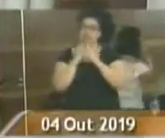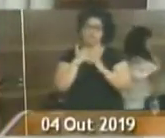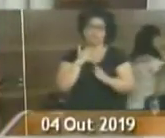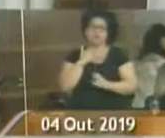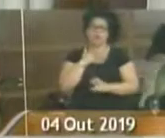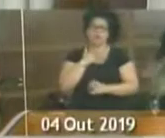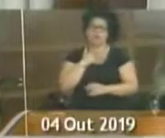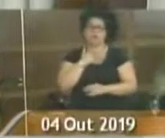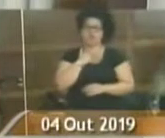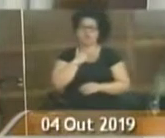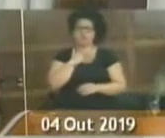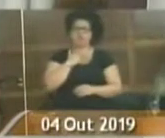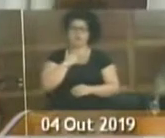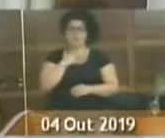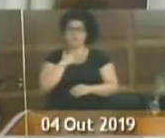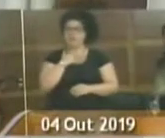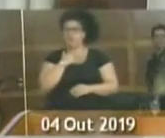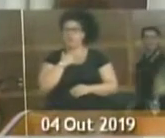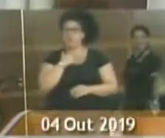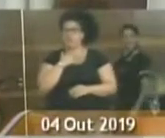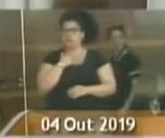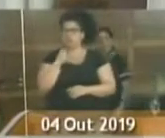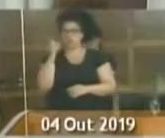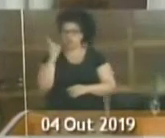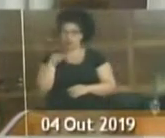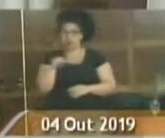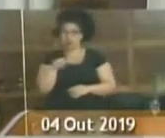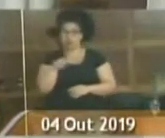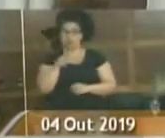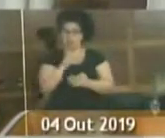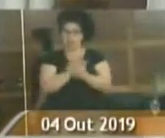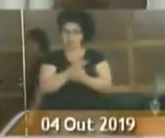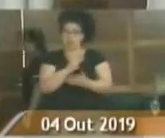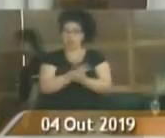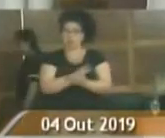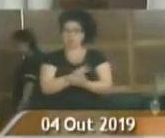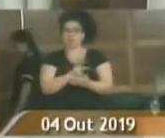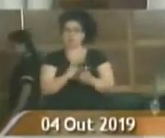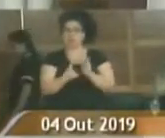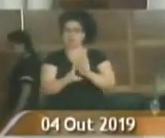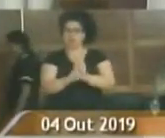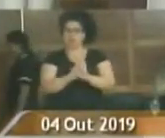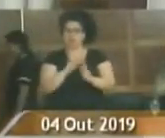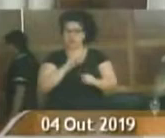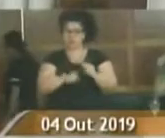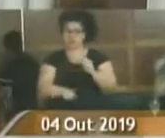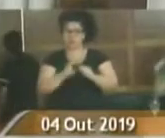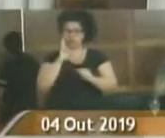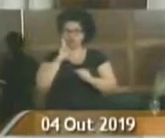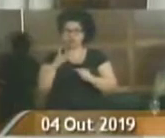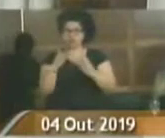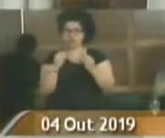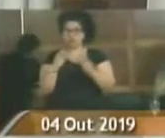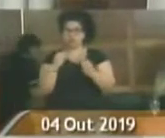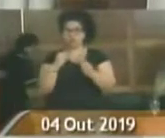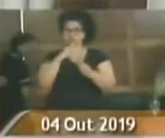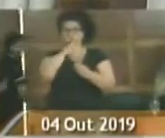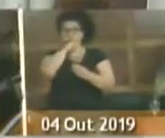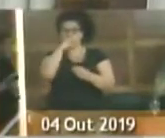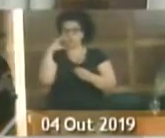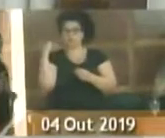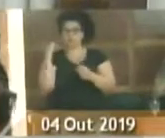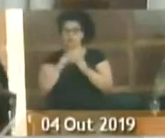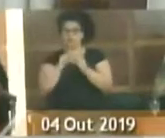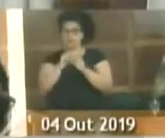casa, tá? Isso, inclusive, é crime, tá bom? E a gente vê aí muitos adultos fazendo isso. Se